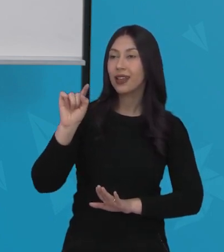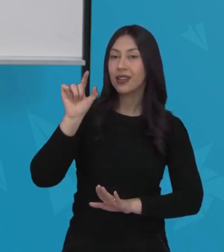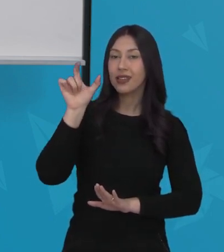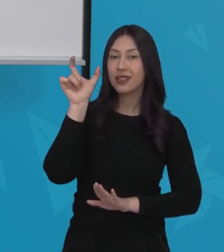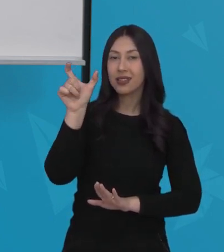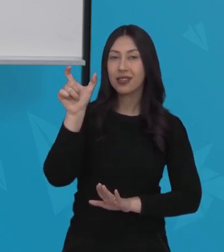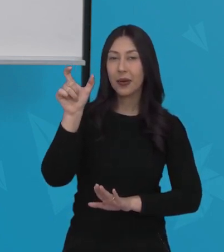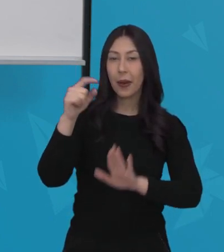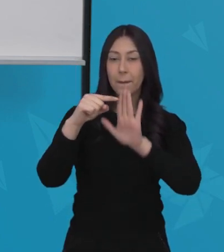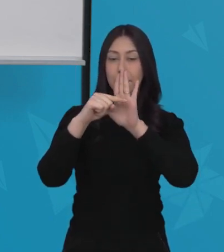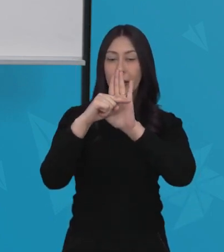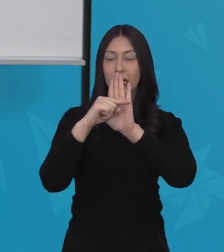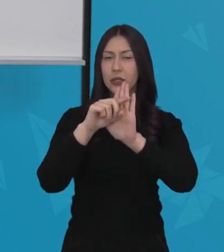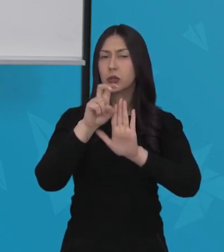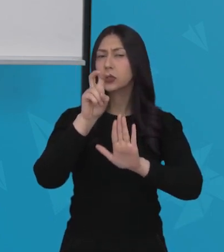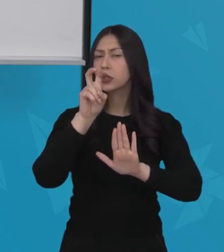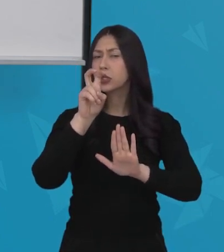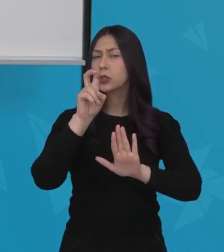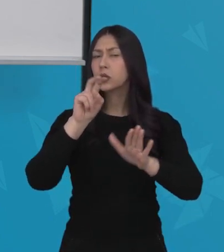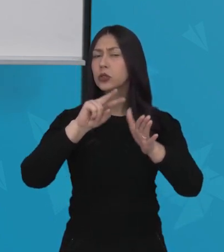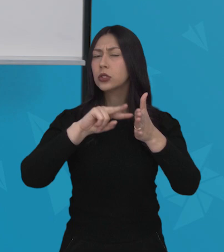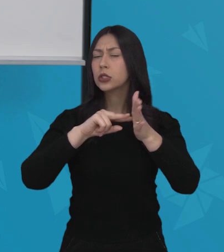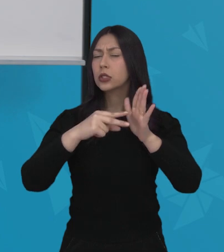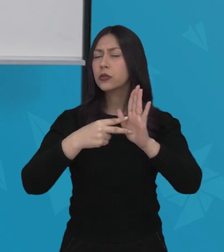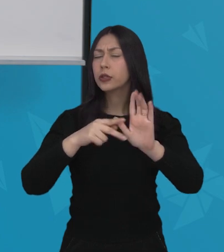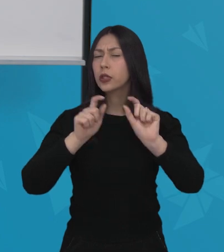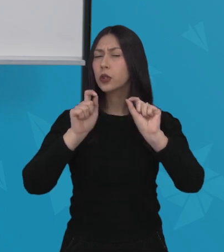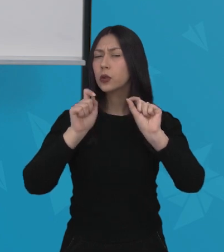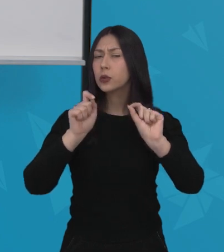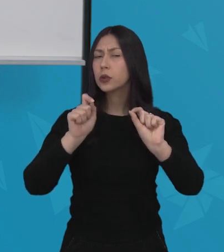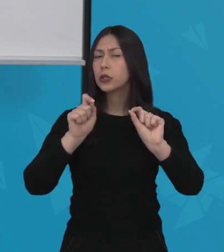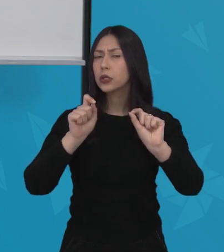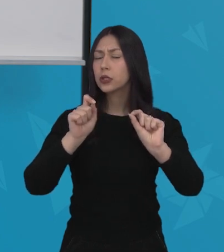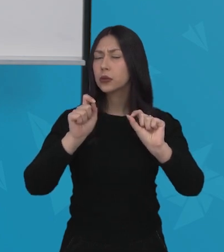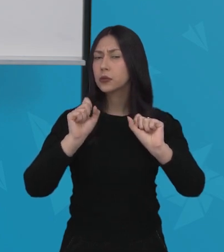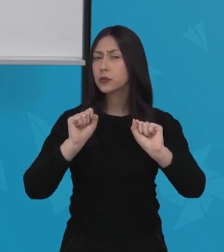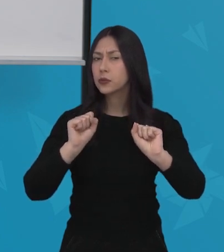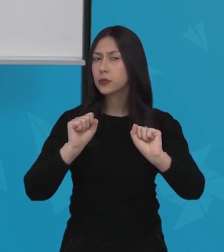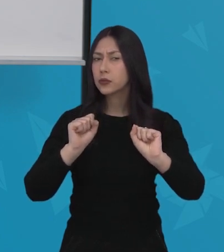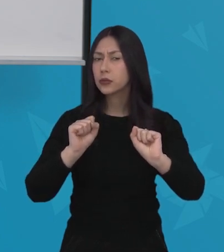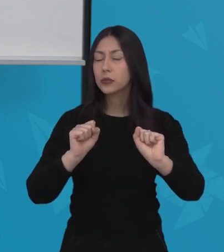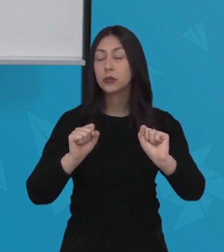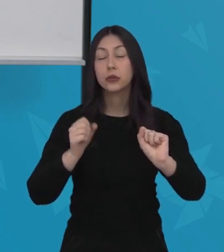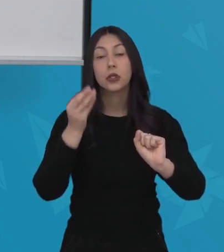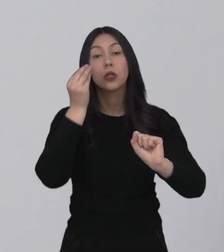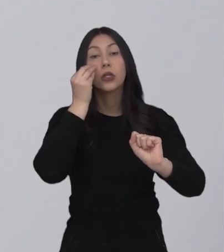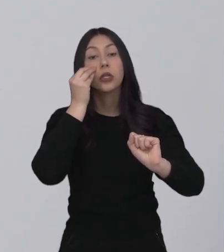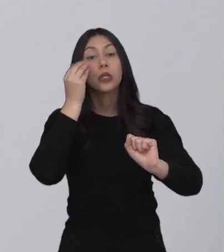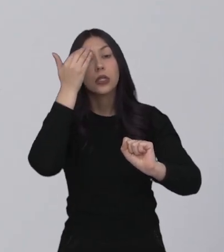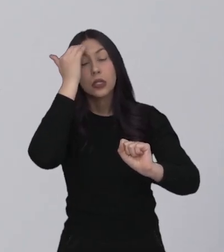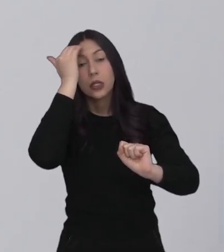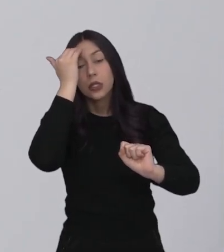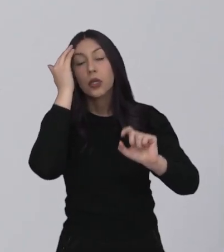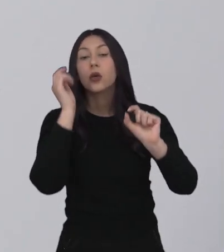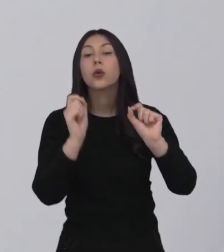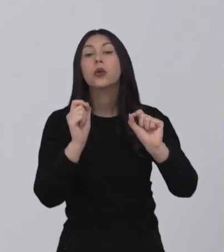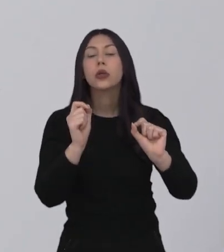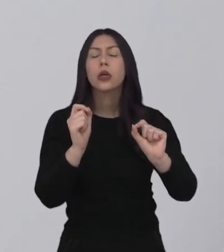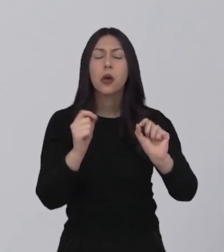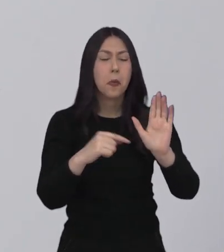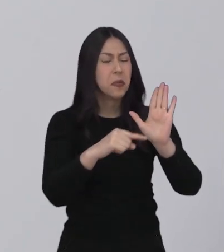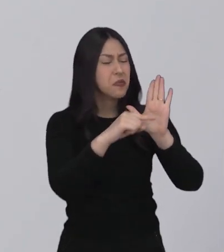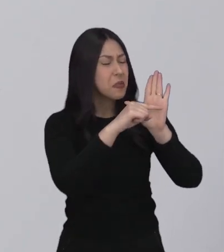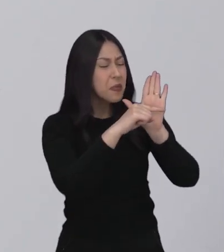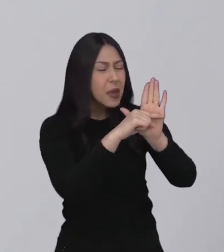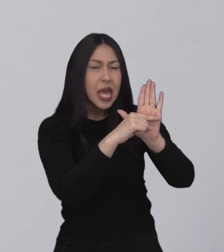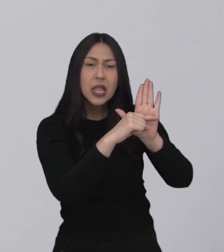5. O que é esse 10 elevado a menos 5? O que a gente está tentando entender é qual o impacto desse